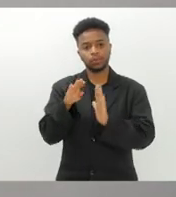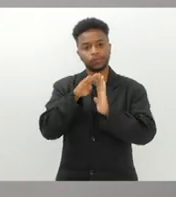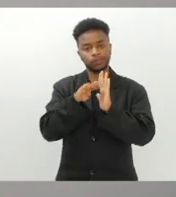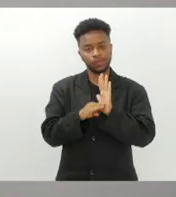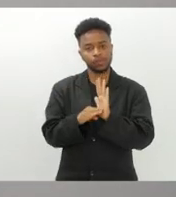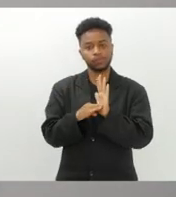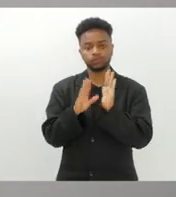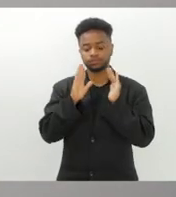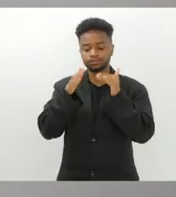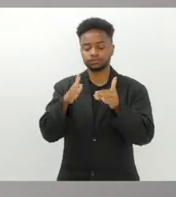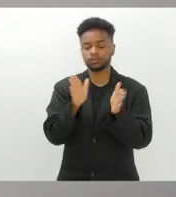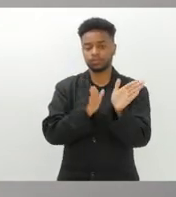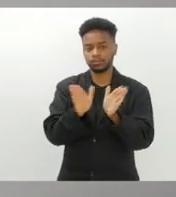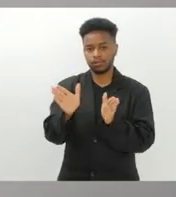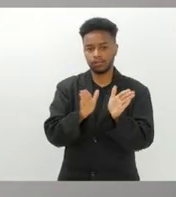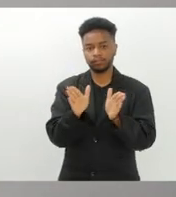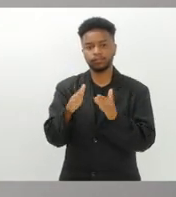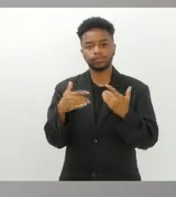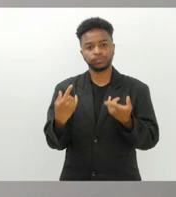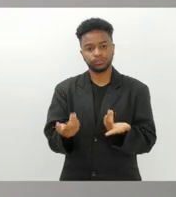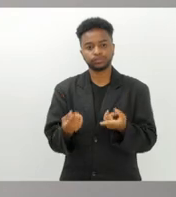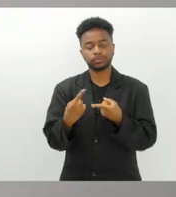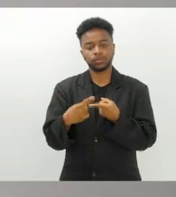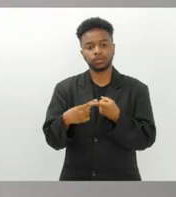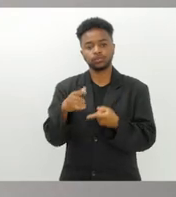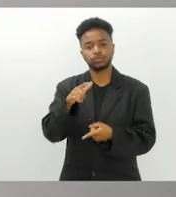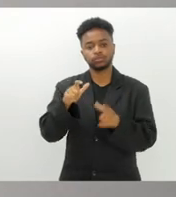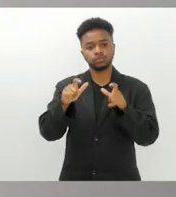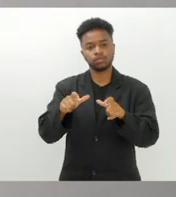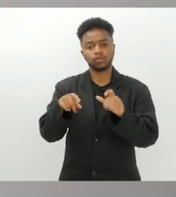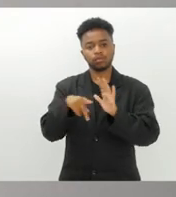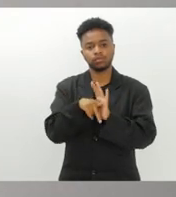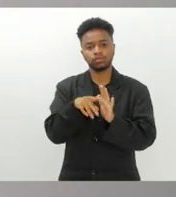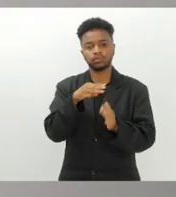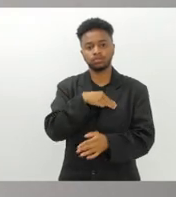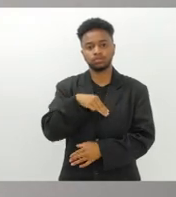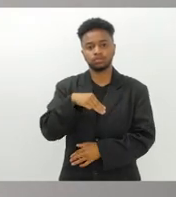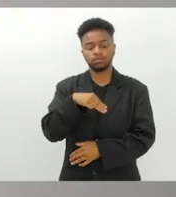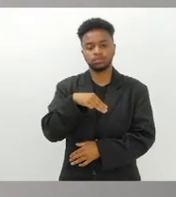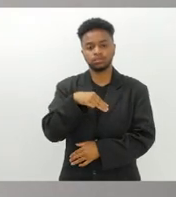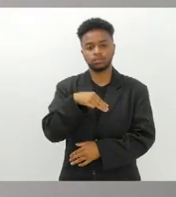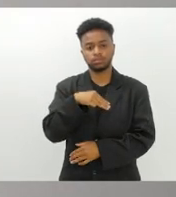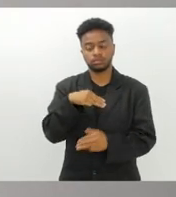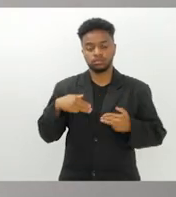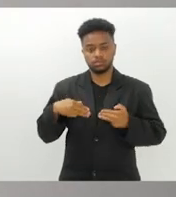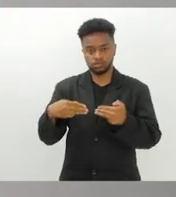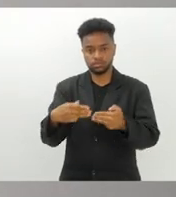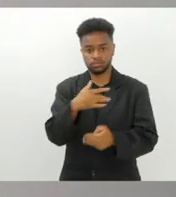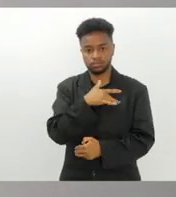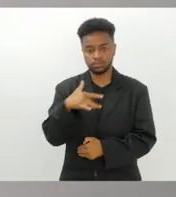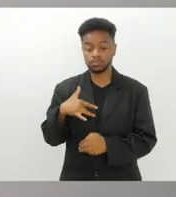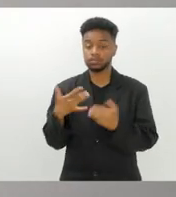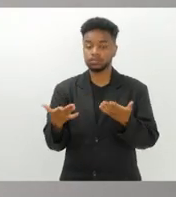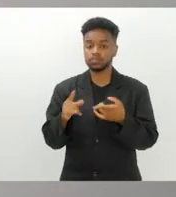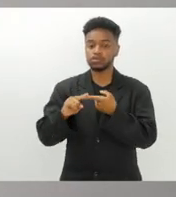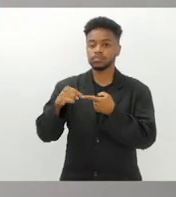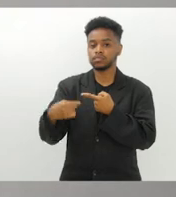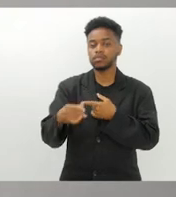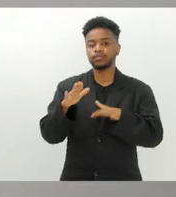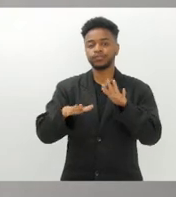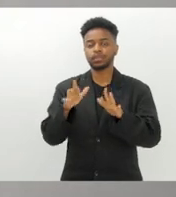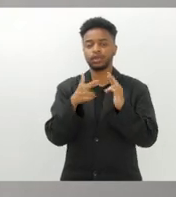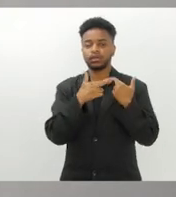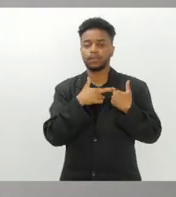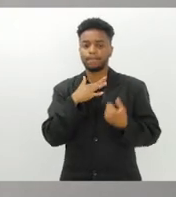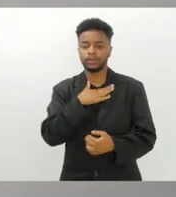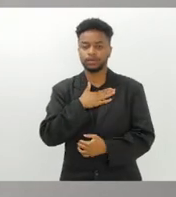centro do Ministério da Saúde, né, o Centro Cultural. E depois disso, assim, talvez seja um pouco de responsabilidade minha, eu